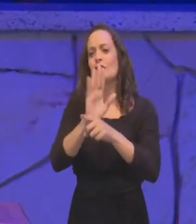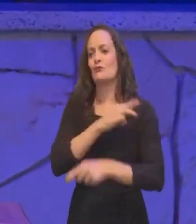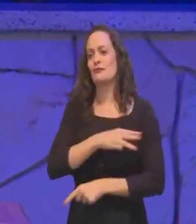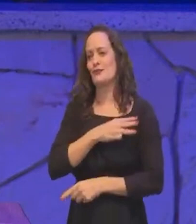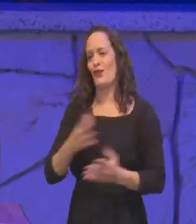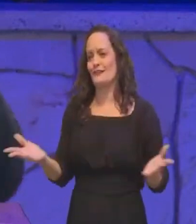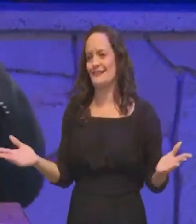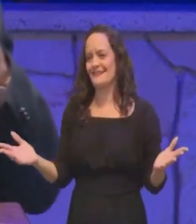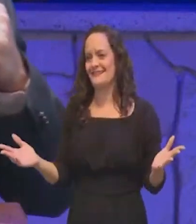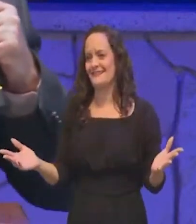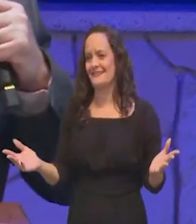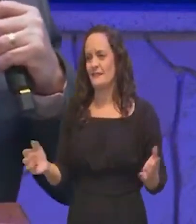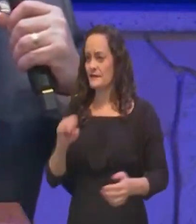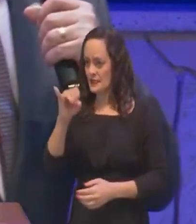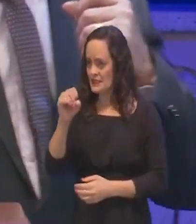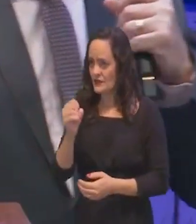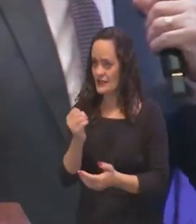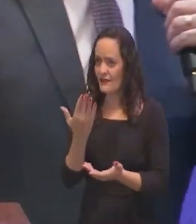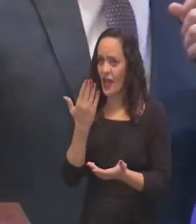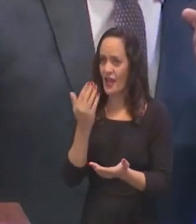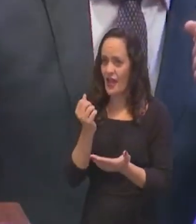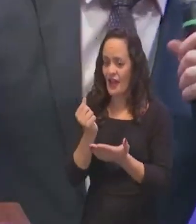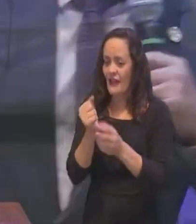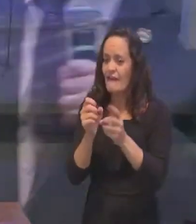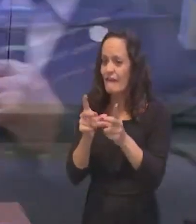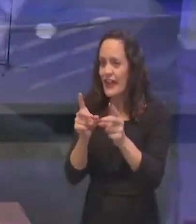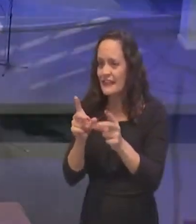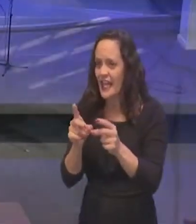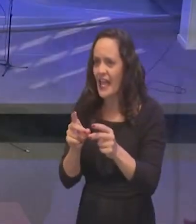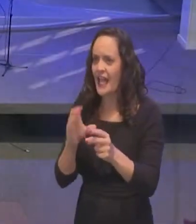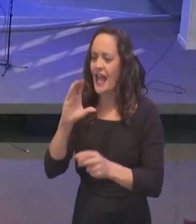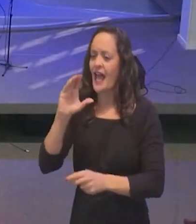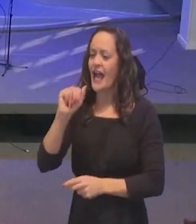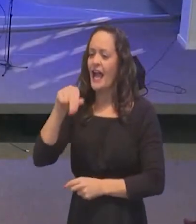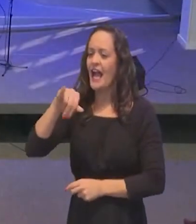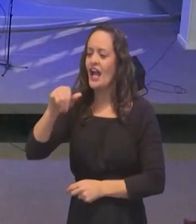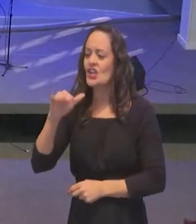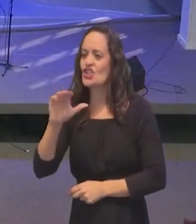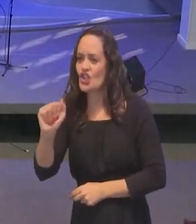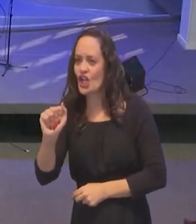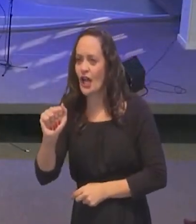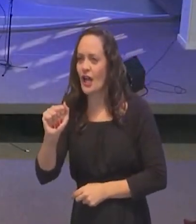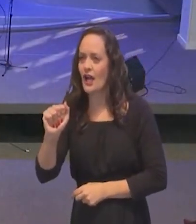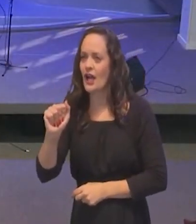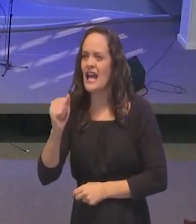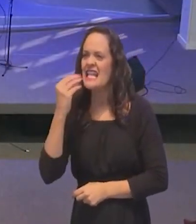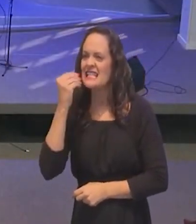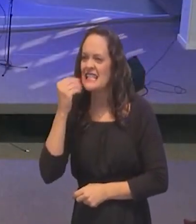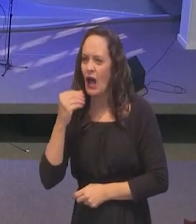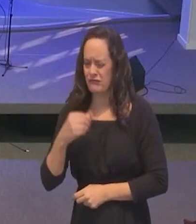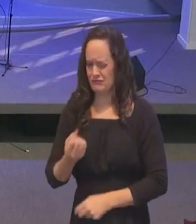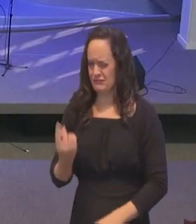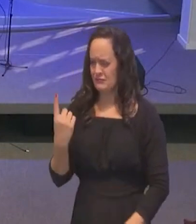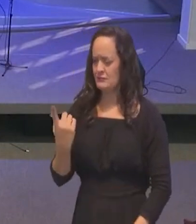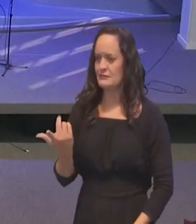Se você vai vender uma canjica doce e ela está salgada, você vai dar glória a Deus, porque você está cheio do Espírito Santo e você